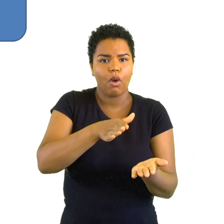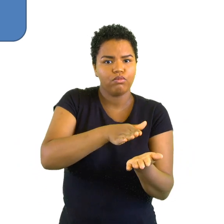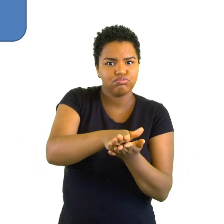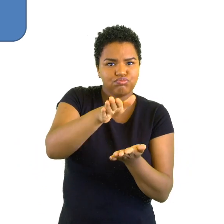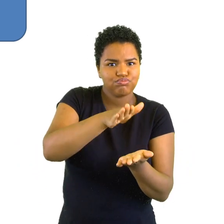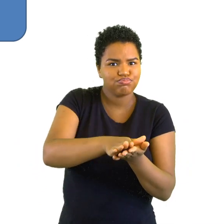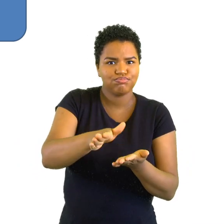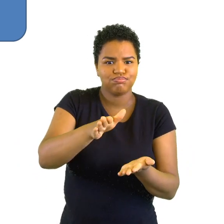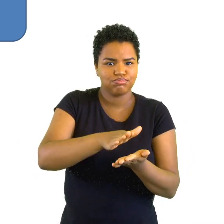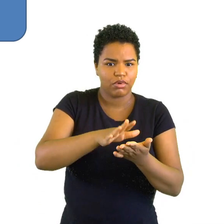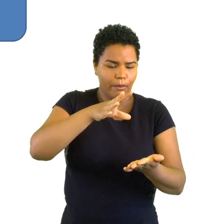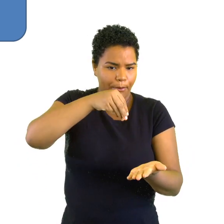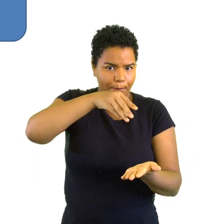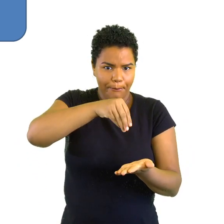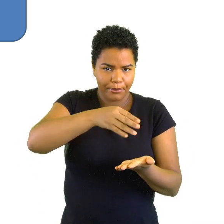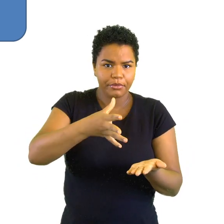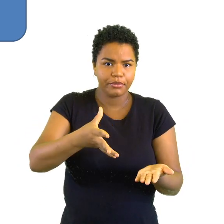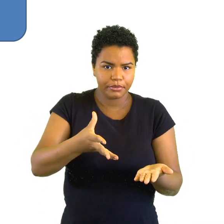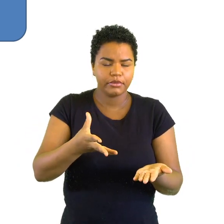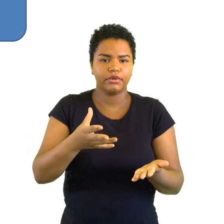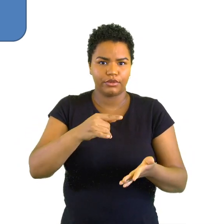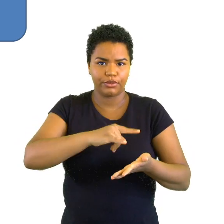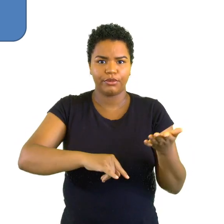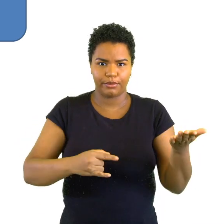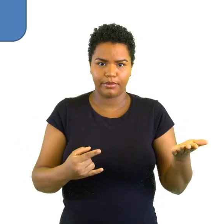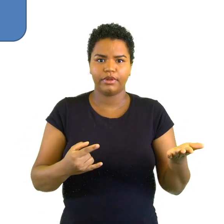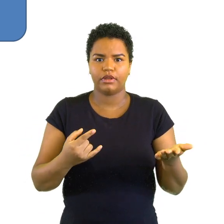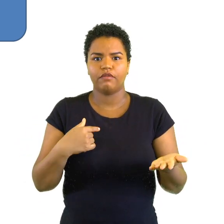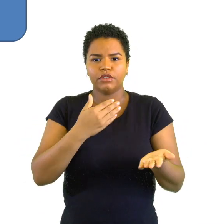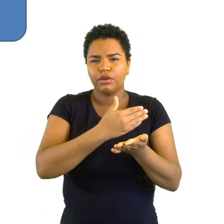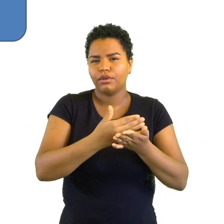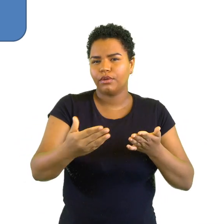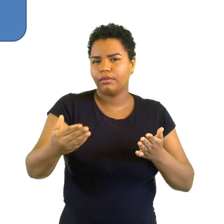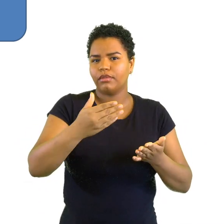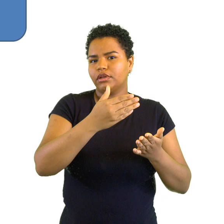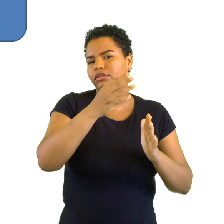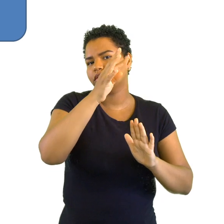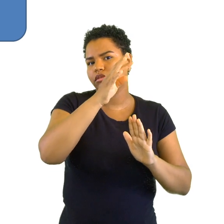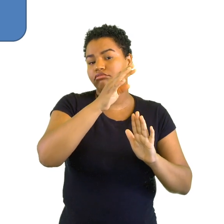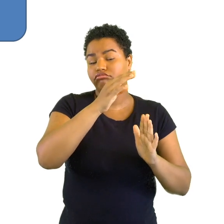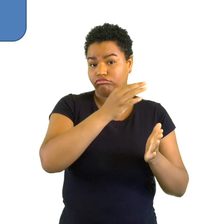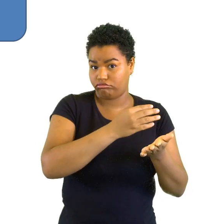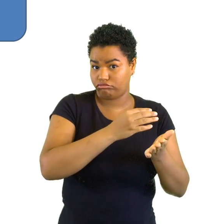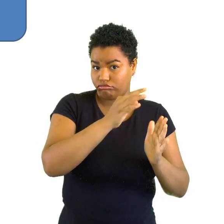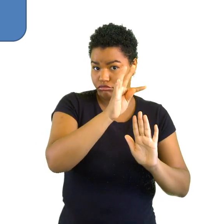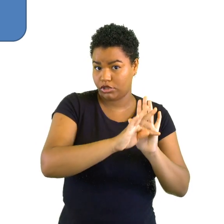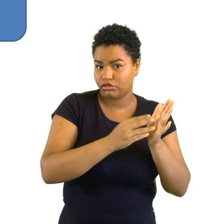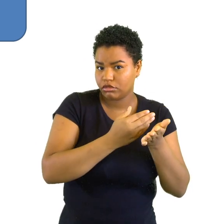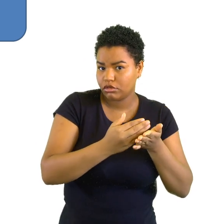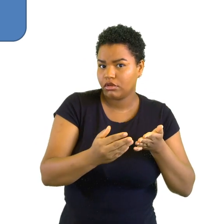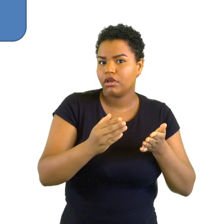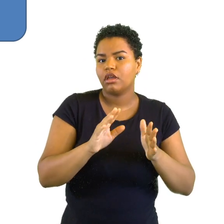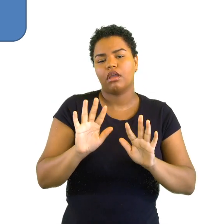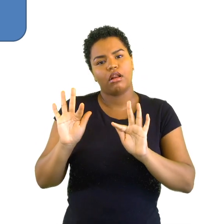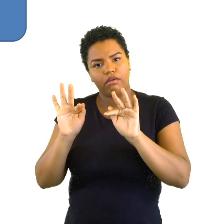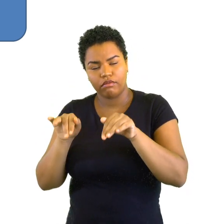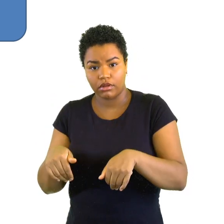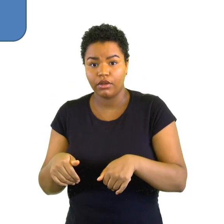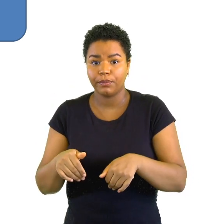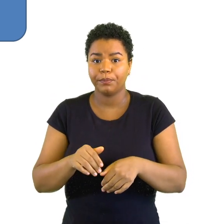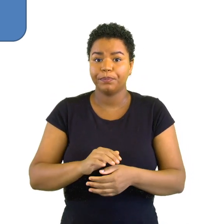scanner, quando você vai escanear um documento. Você começa no início do texto e termina no final. E ele é muito utilizado quando eu